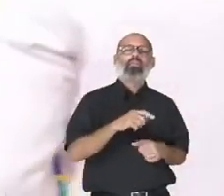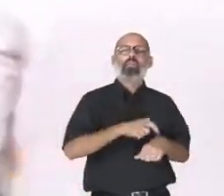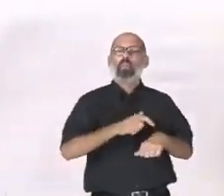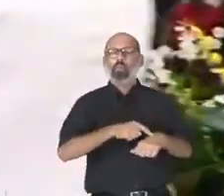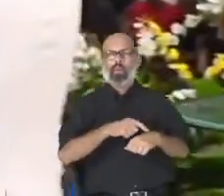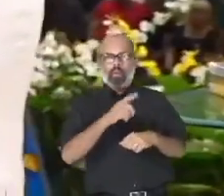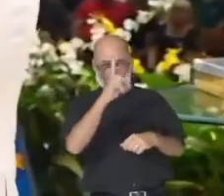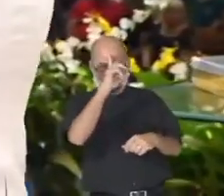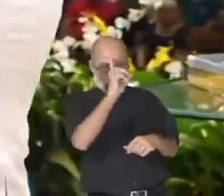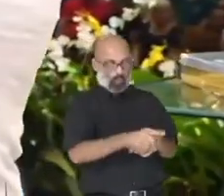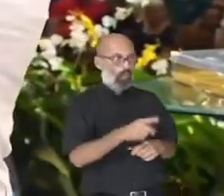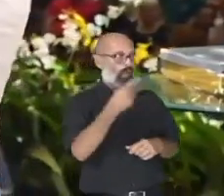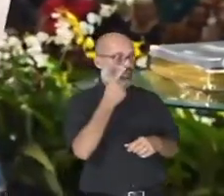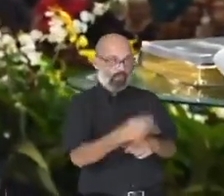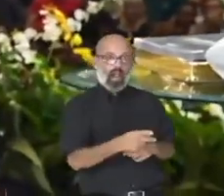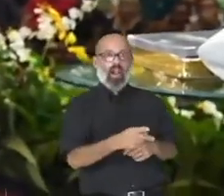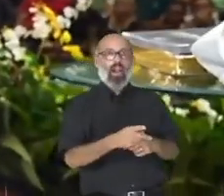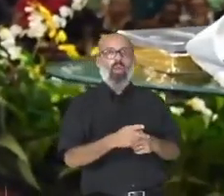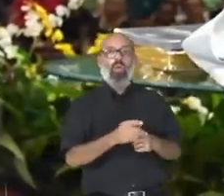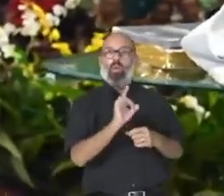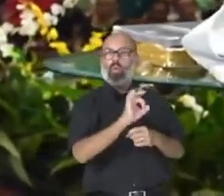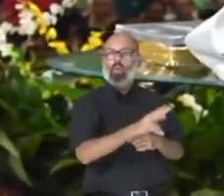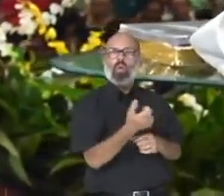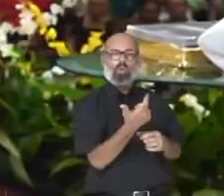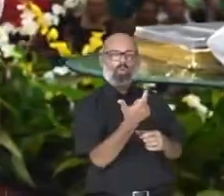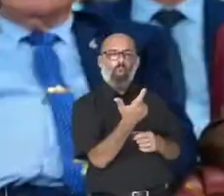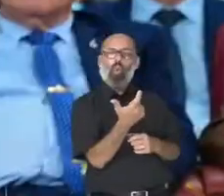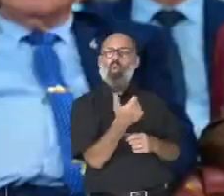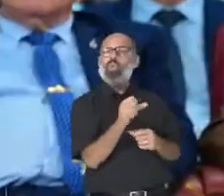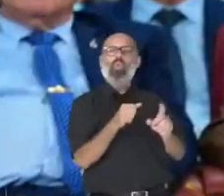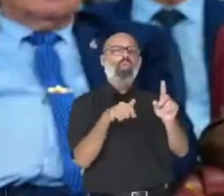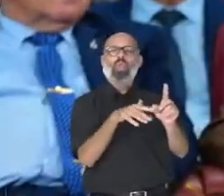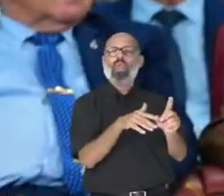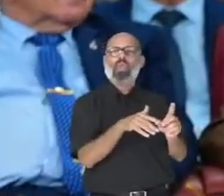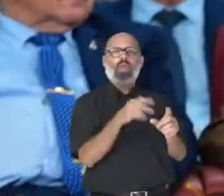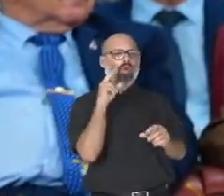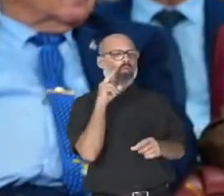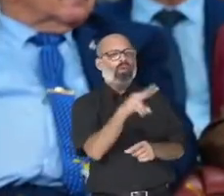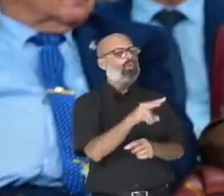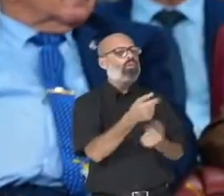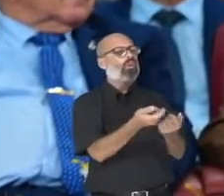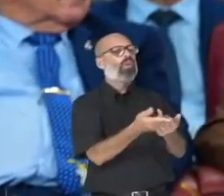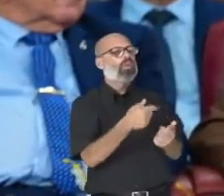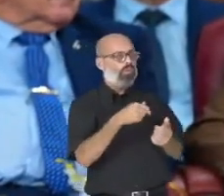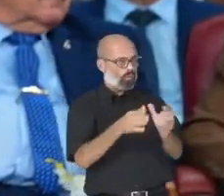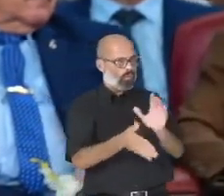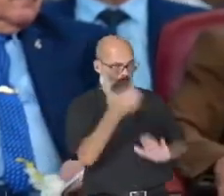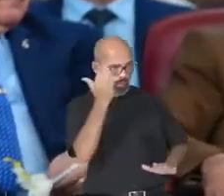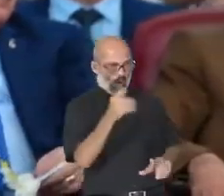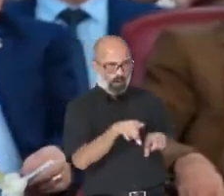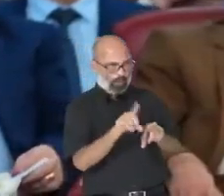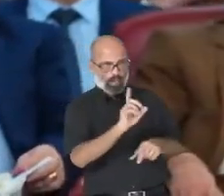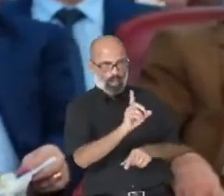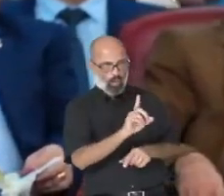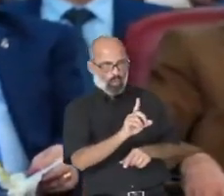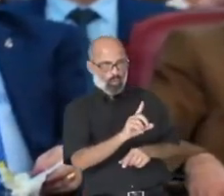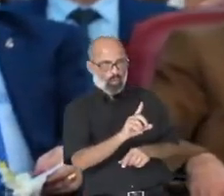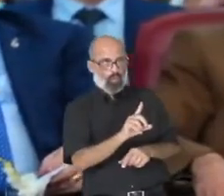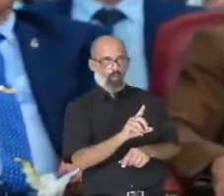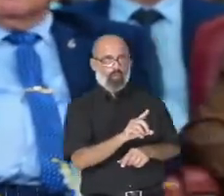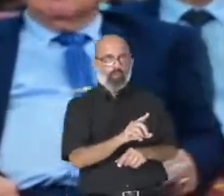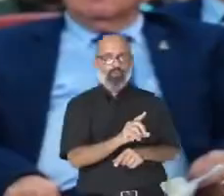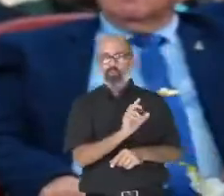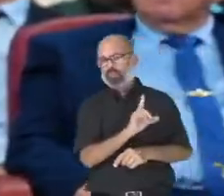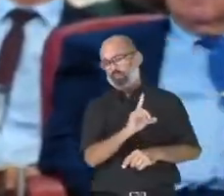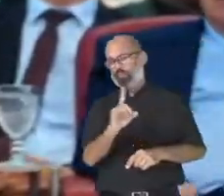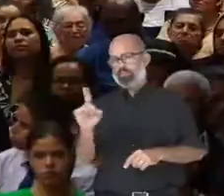tão violenta que ele contou quem tinha sobrado, só tinha 12. Ele olhou para os 12 e disse: e vocês, não vão embora também não? E ele virou